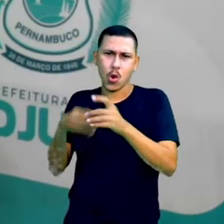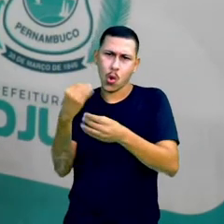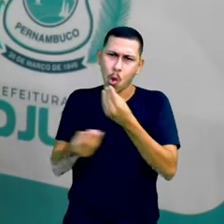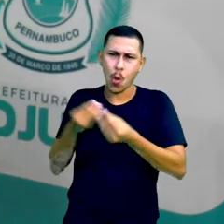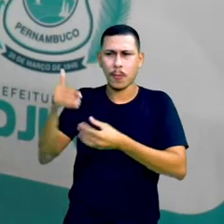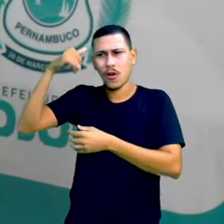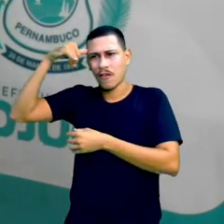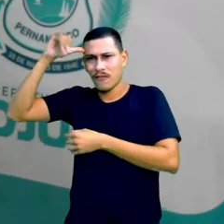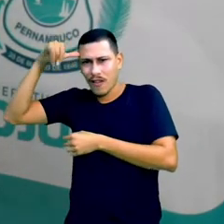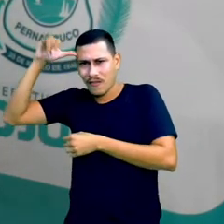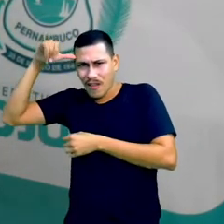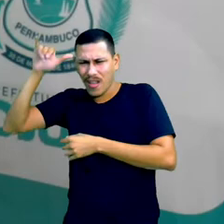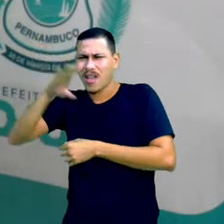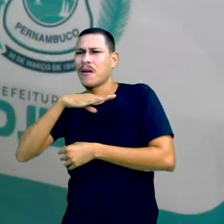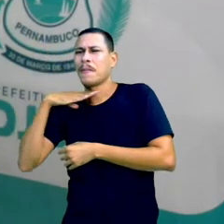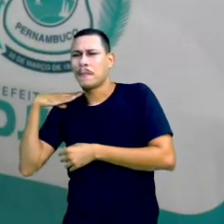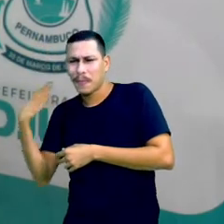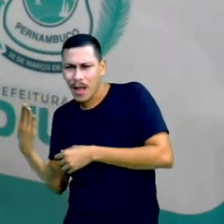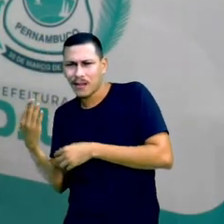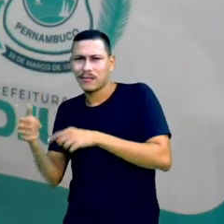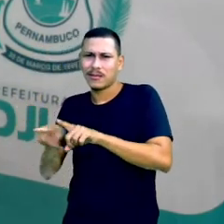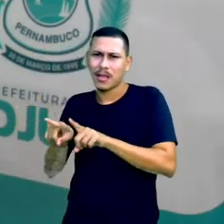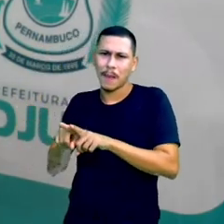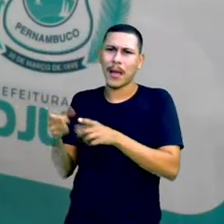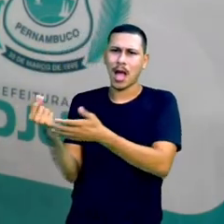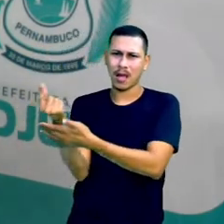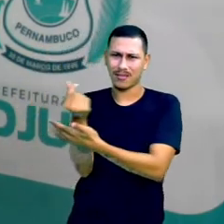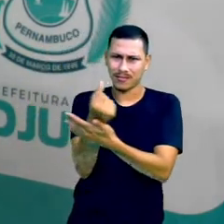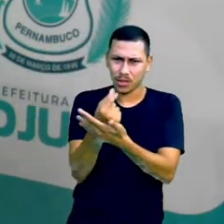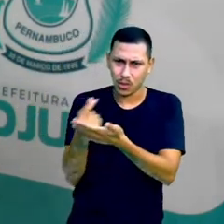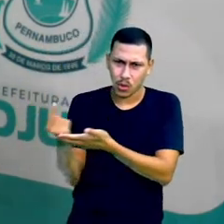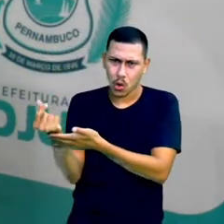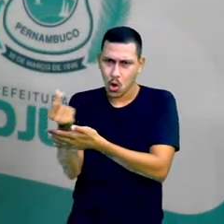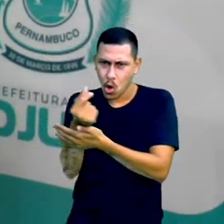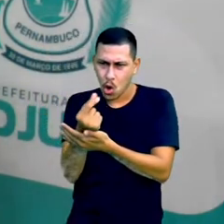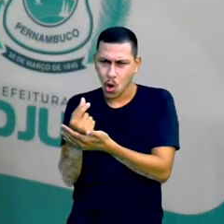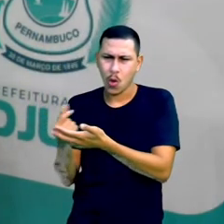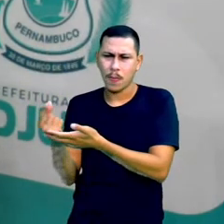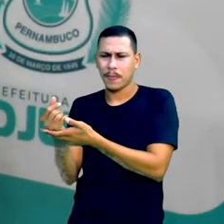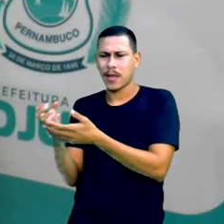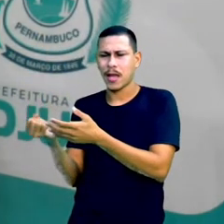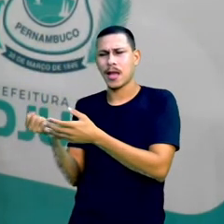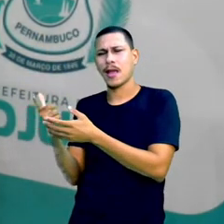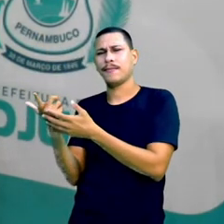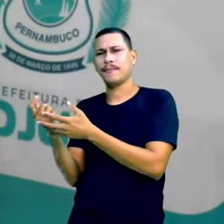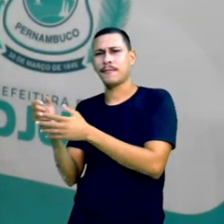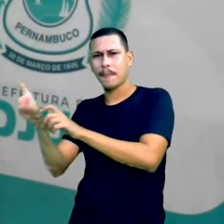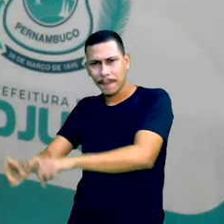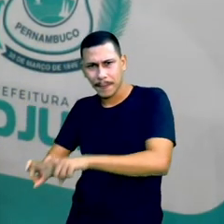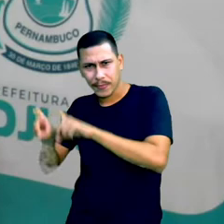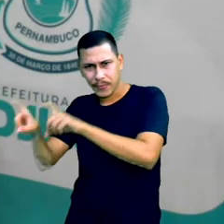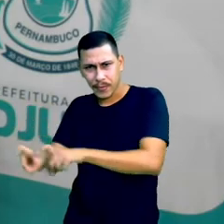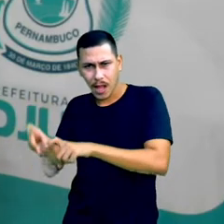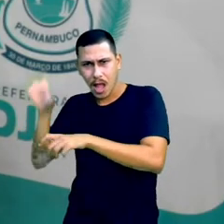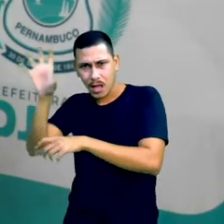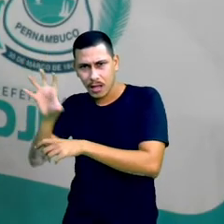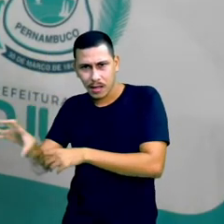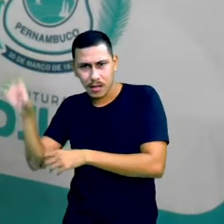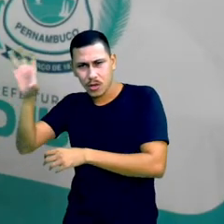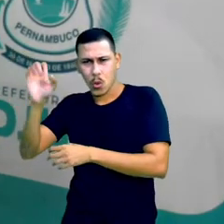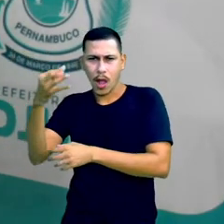frigoríficos, através do beneficiamento de tudo aquilo que é cultivado na região. E o setor terciário, ele